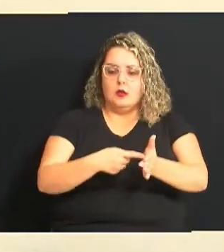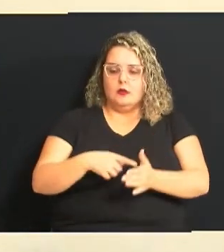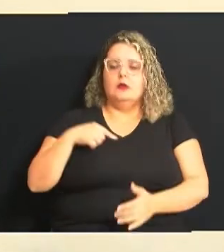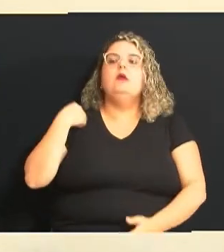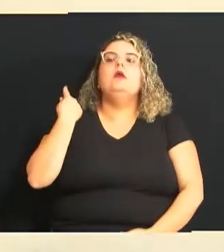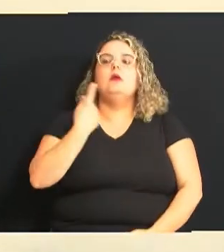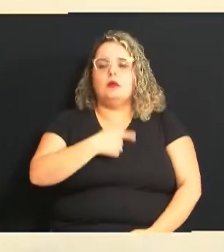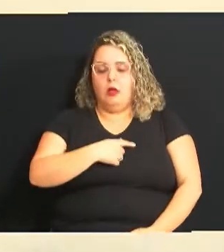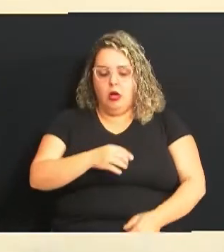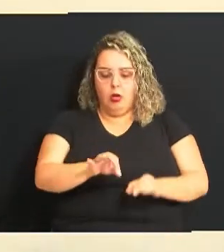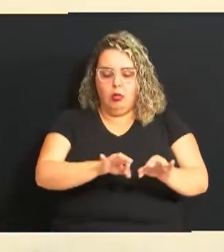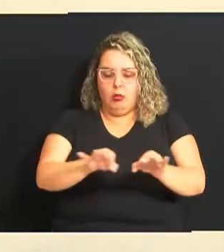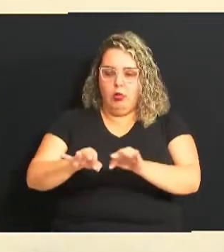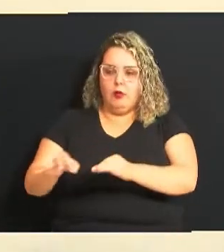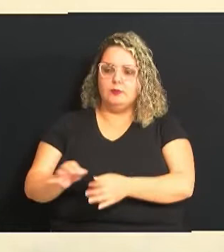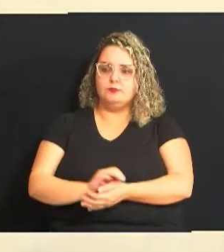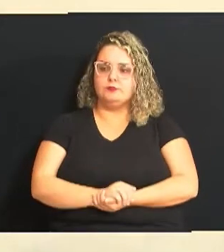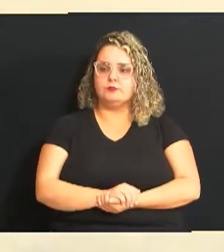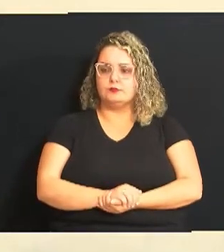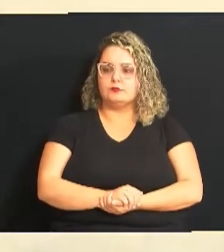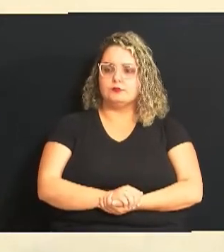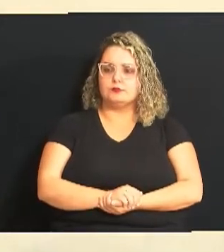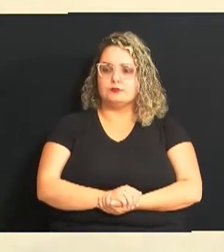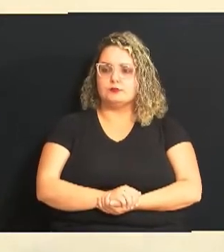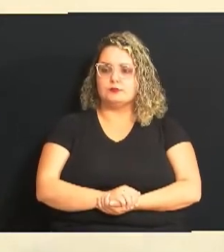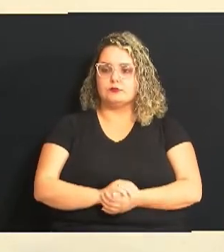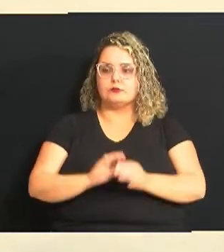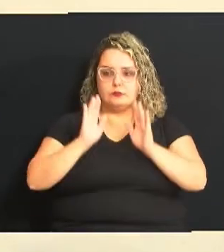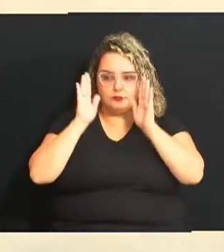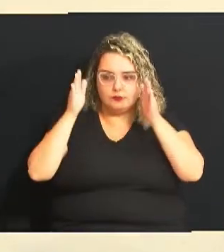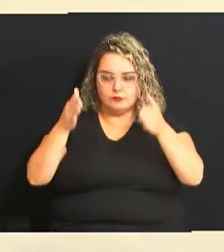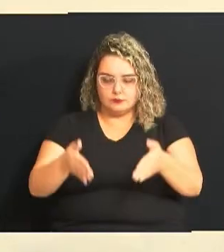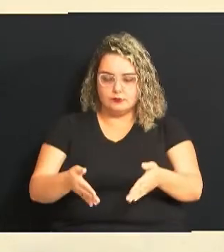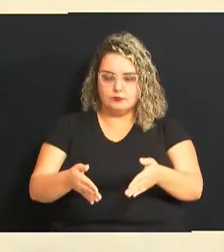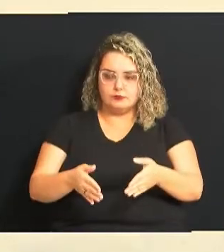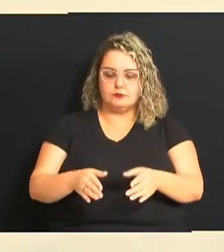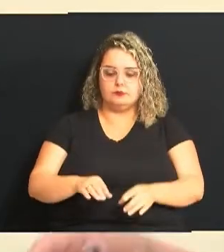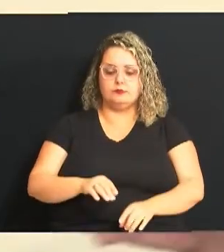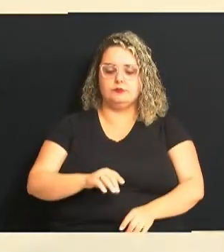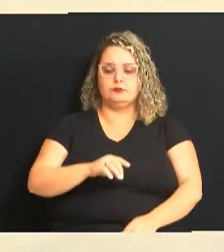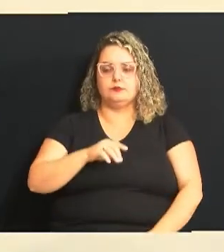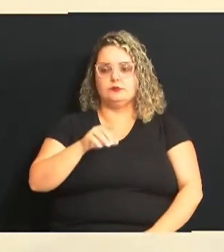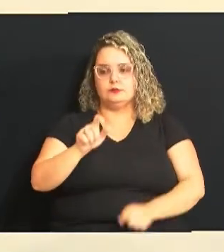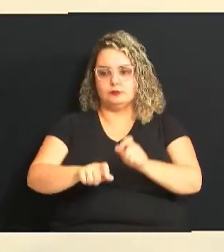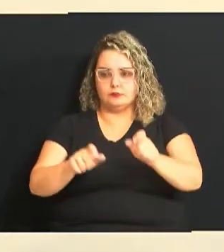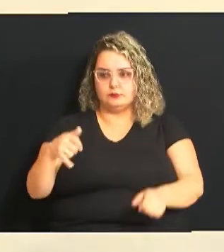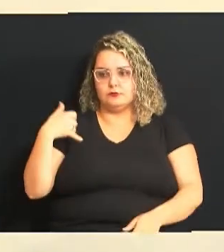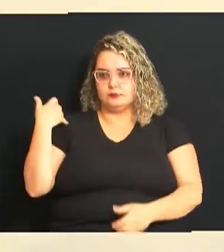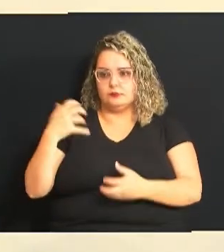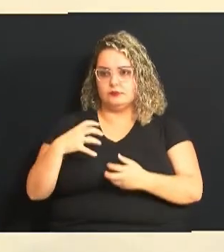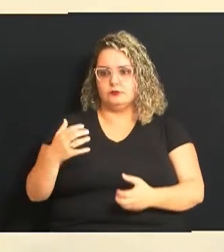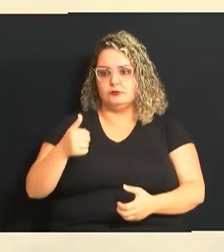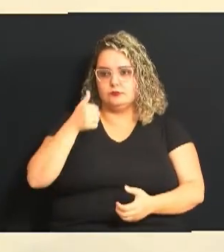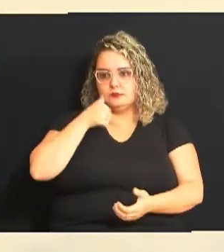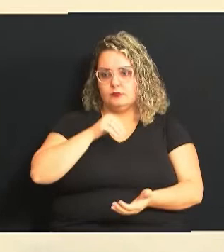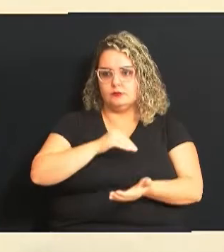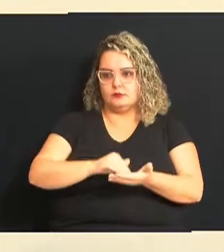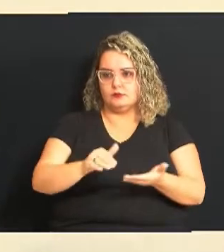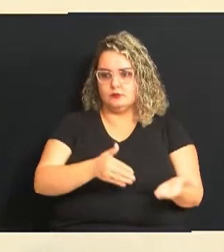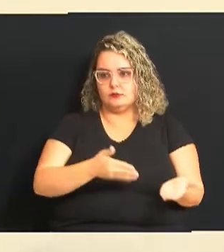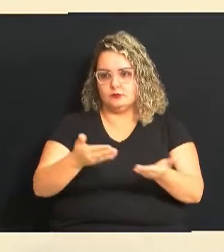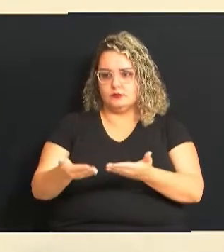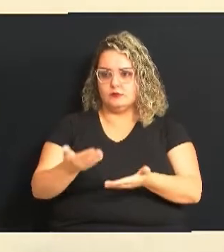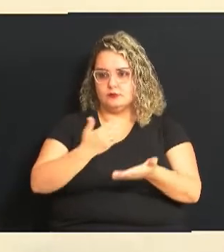com um projeto do Centro de Atenção à Pessoa Idosa. A secretária até apresentou ele outro